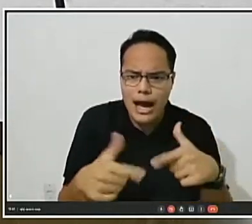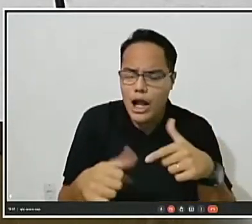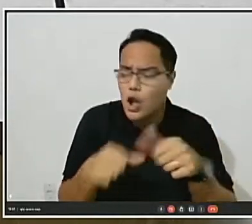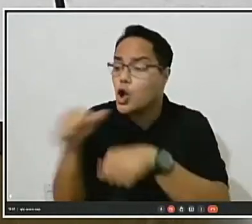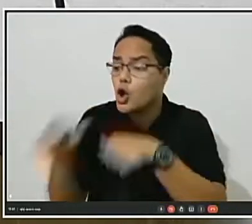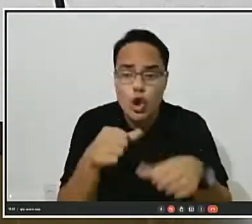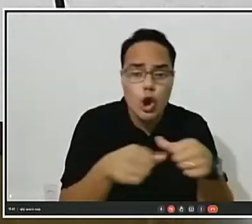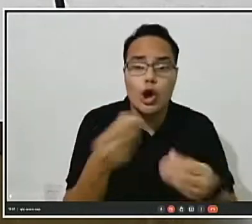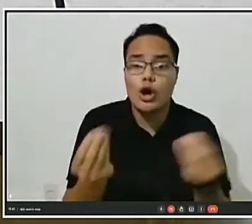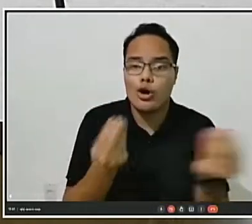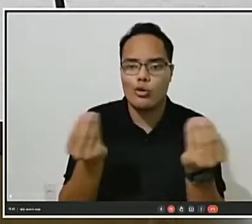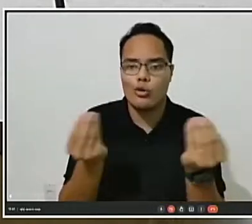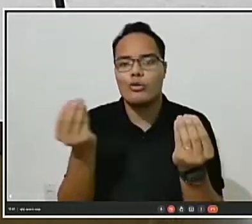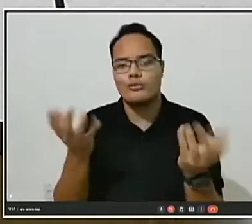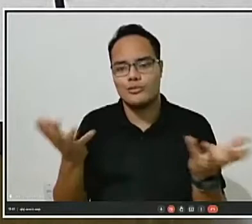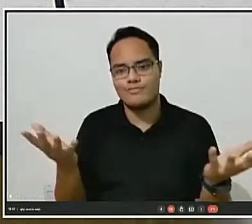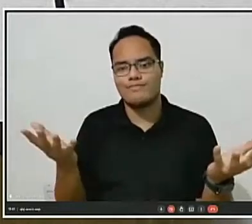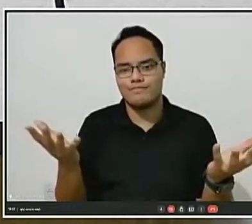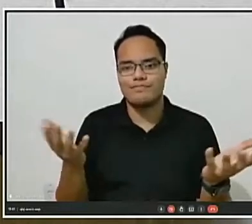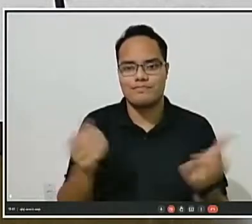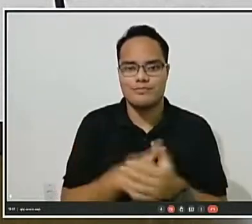pessoal quiser mudar esse projeto.